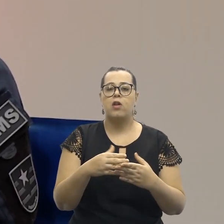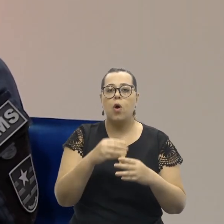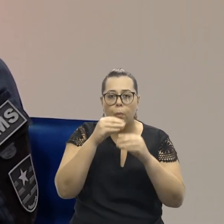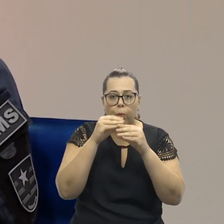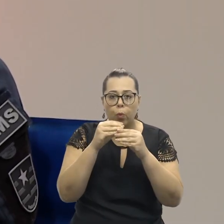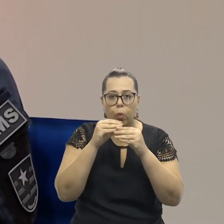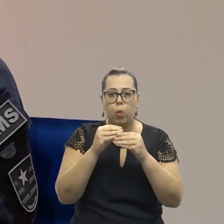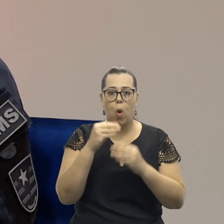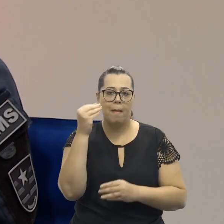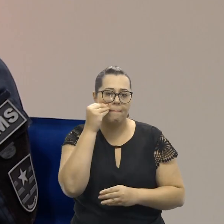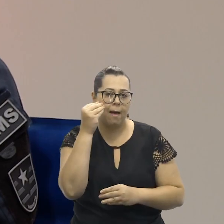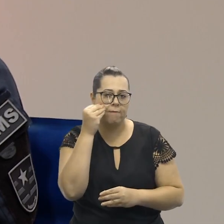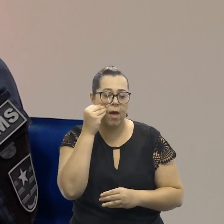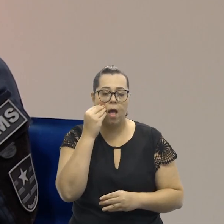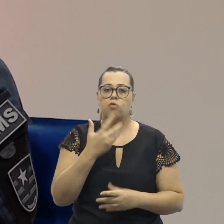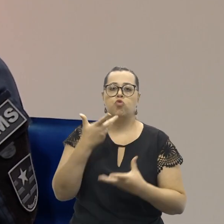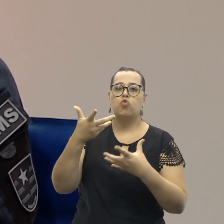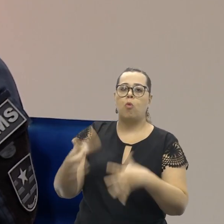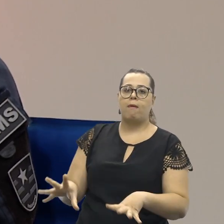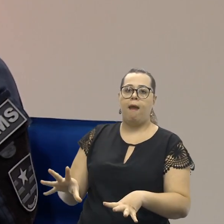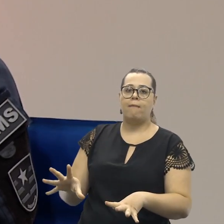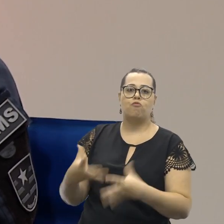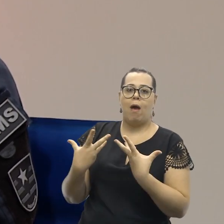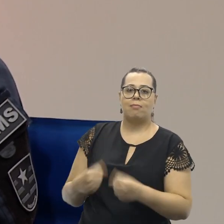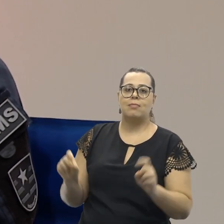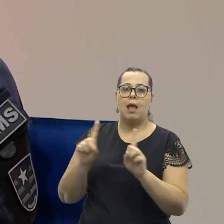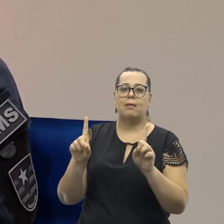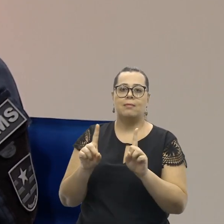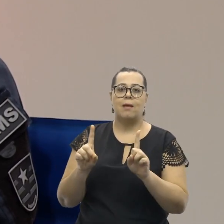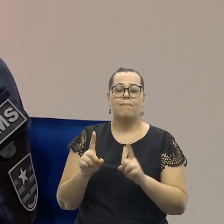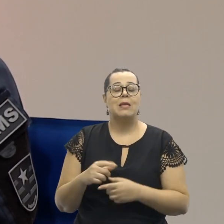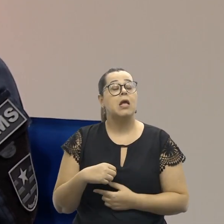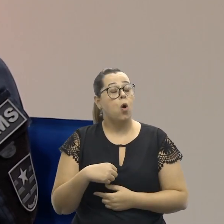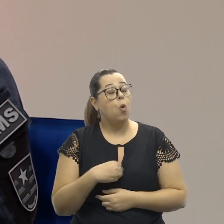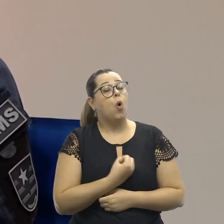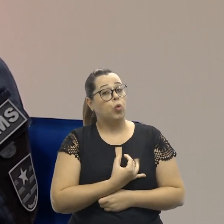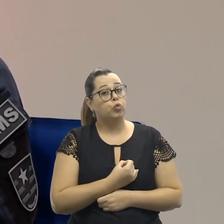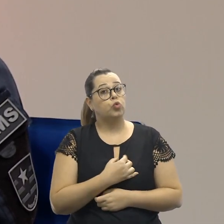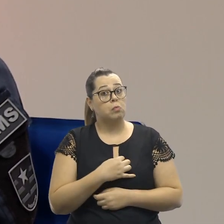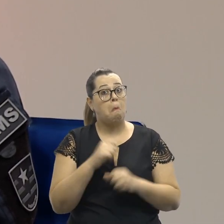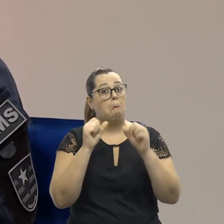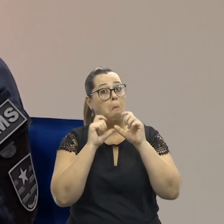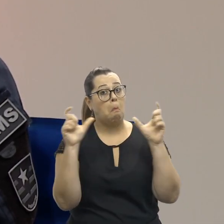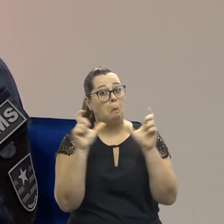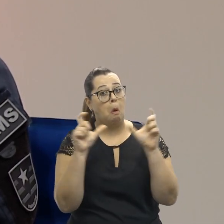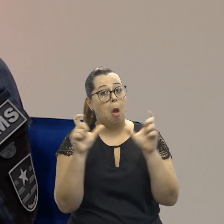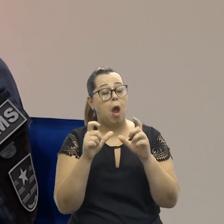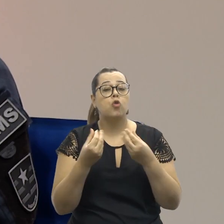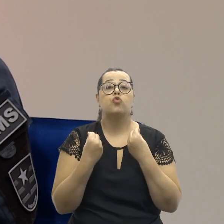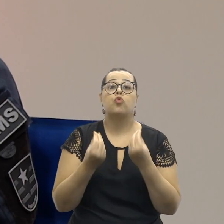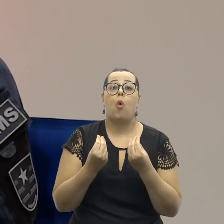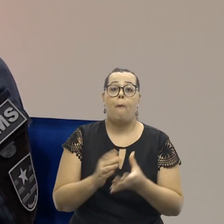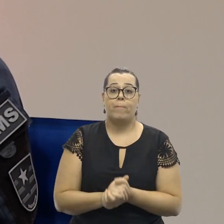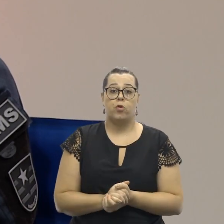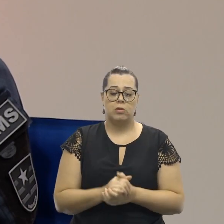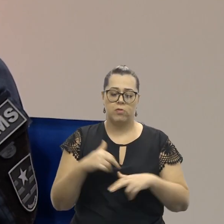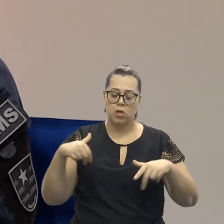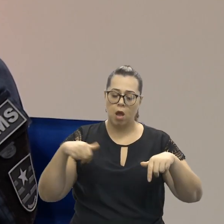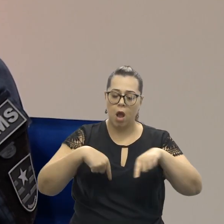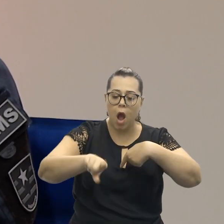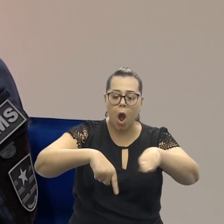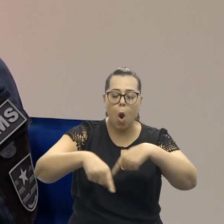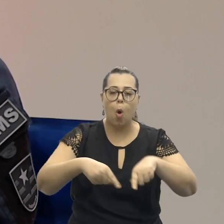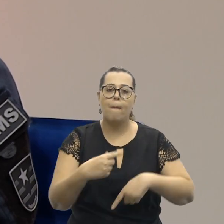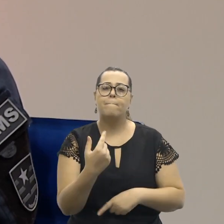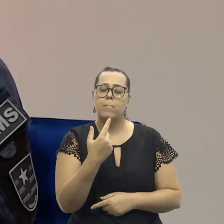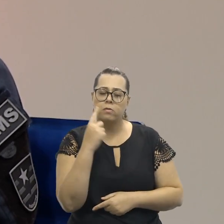veículo alcoolizada. Então, é um número impressionante. Então, é como se você estivesse transitando numa via e você soubesse